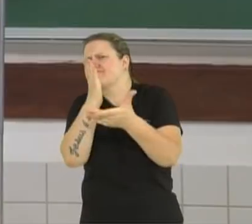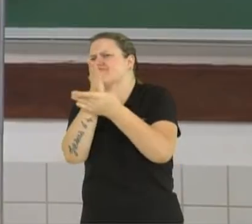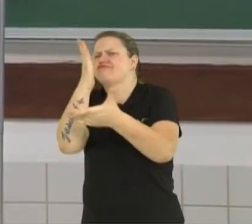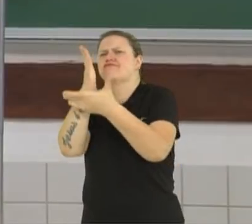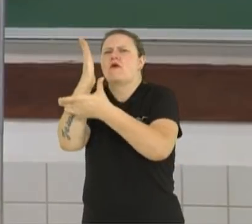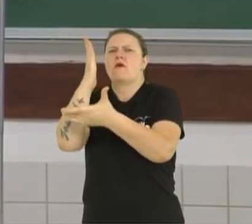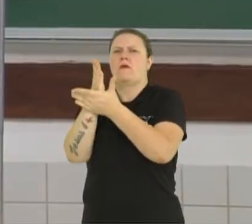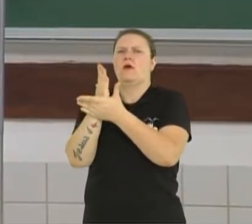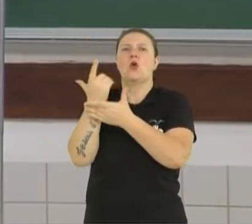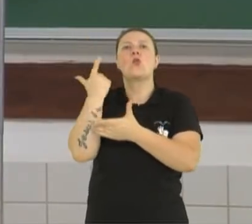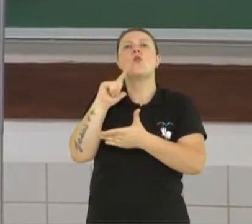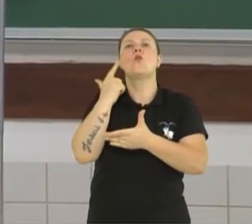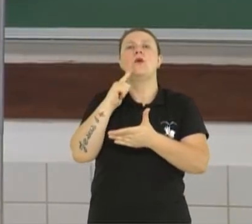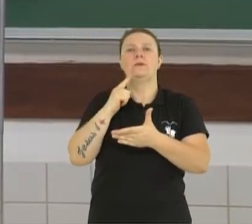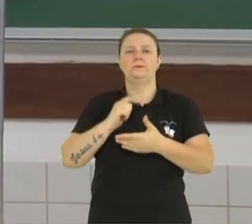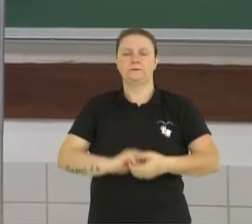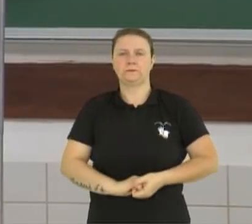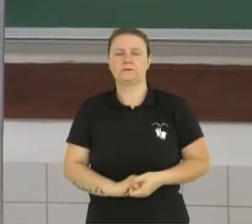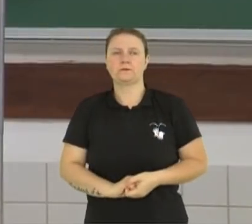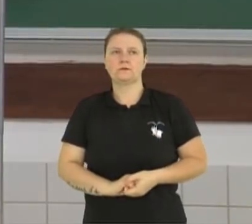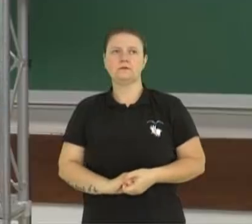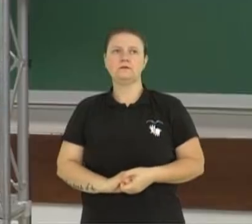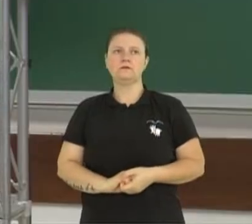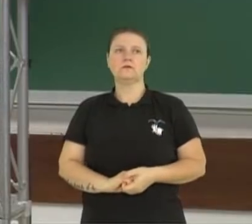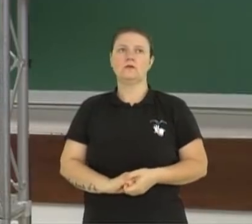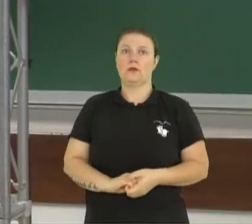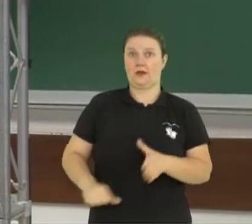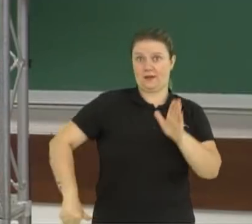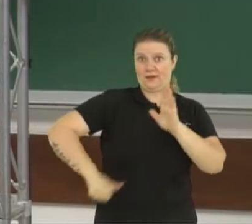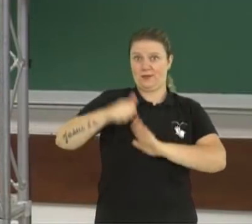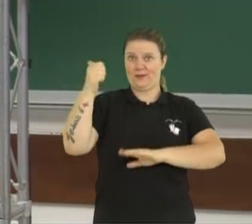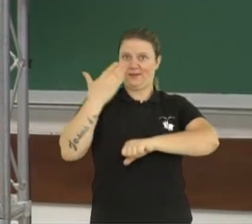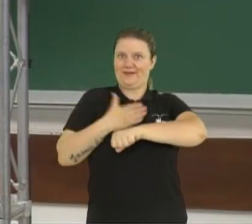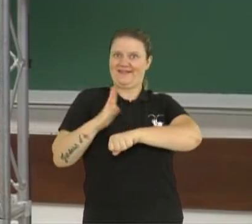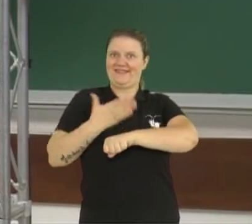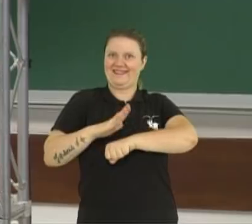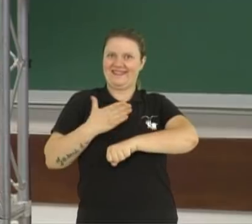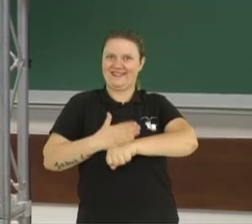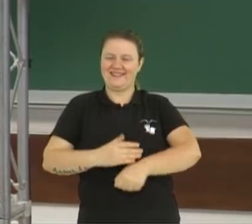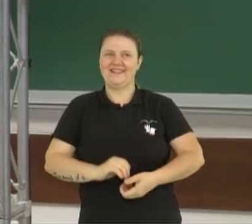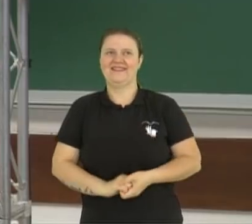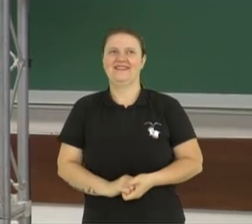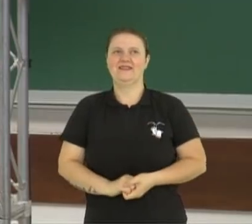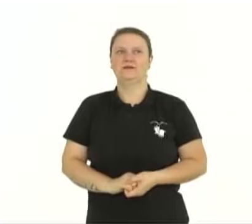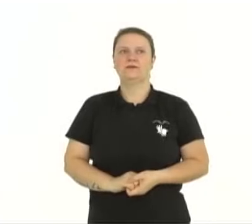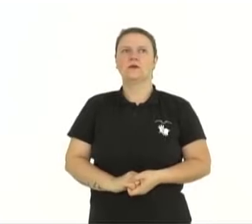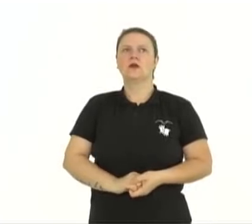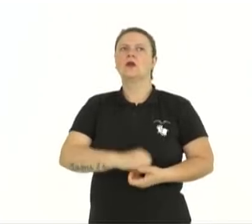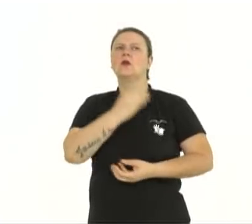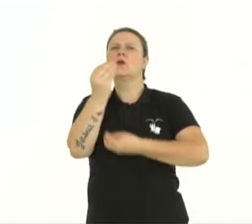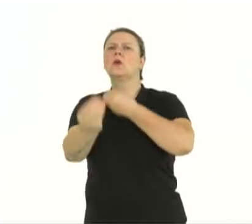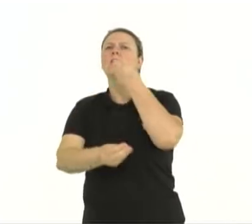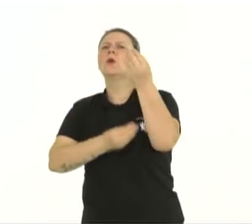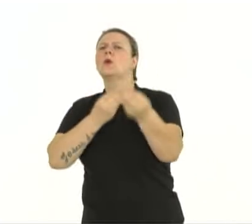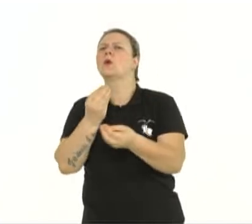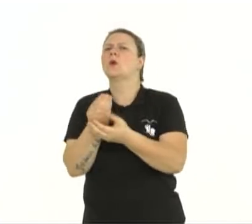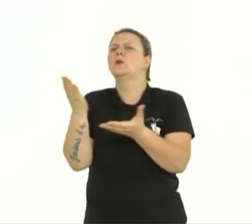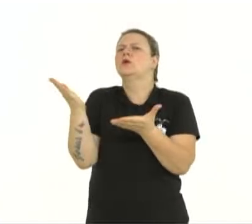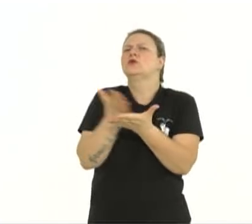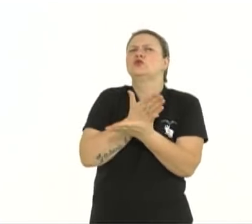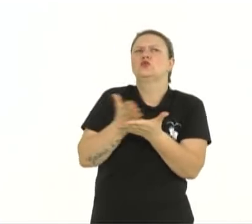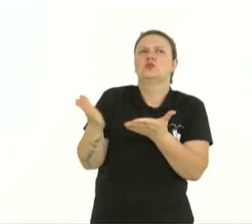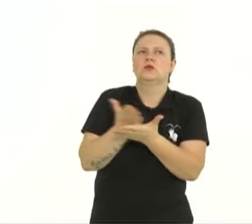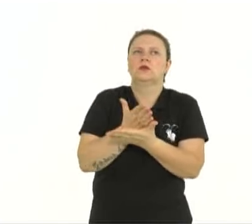diante. E a gente chega já no nosso primeiro exercício. Vamos lá. Como são divididas as